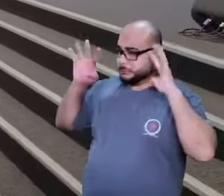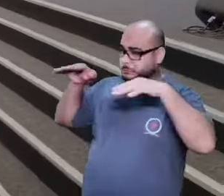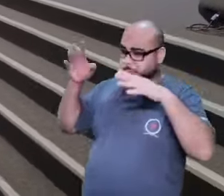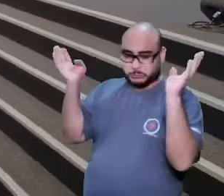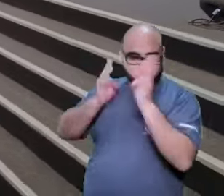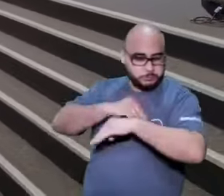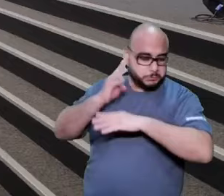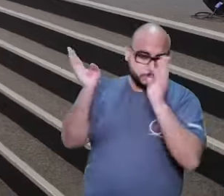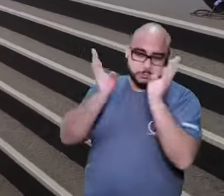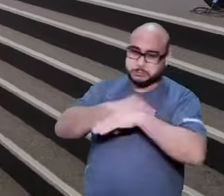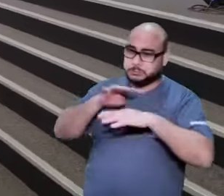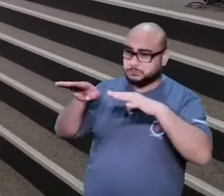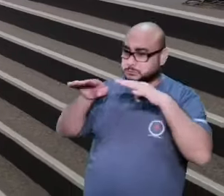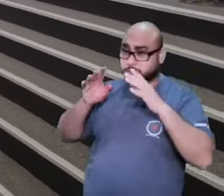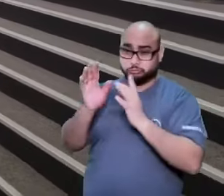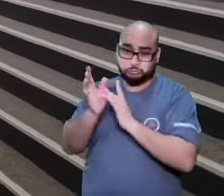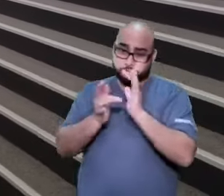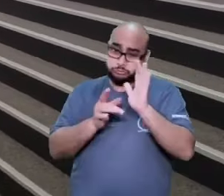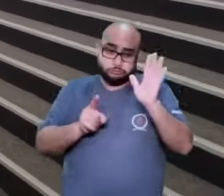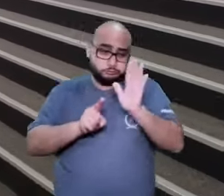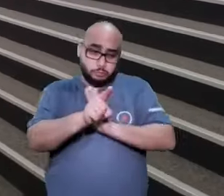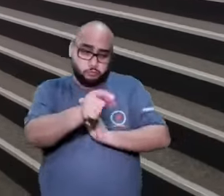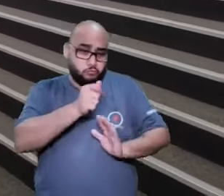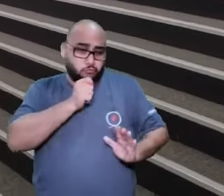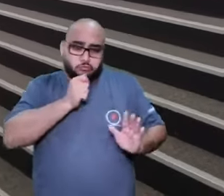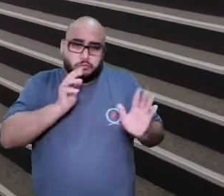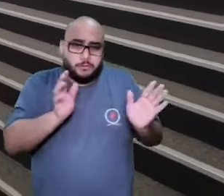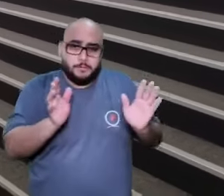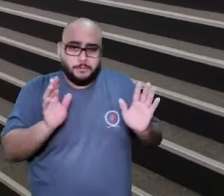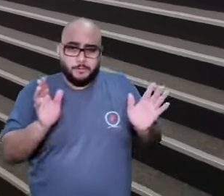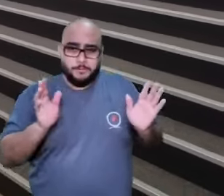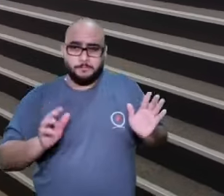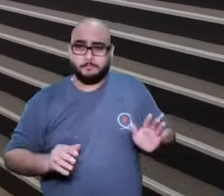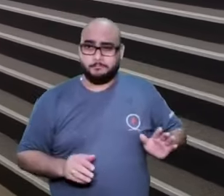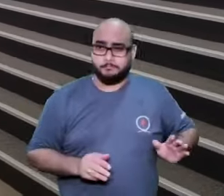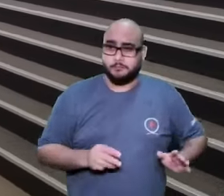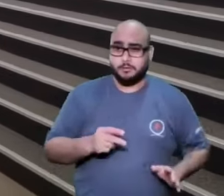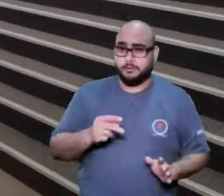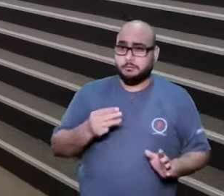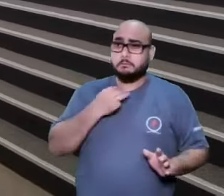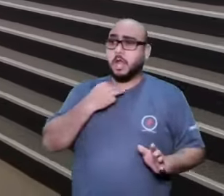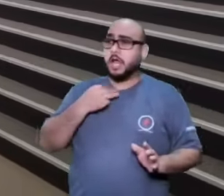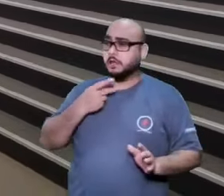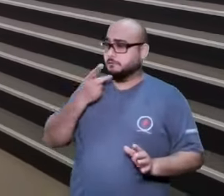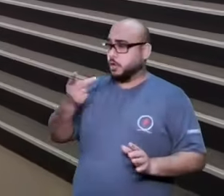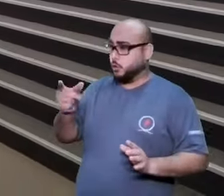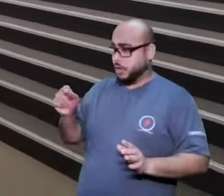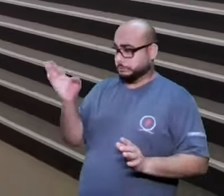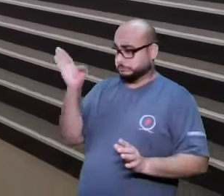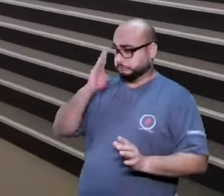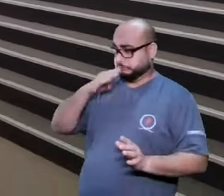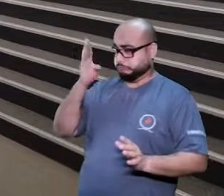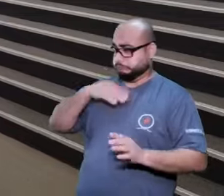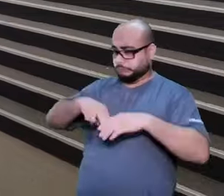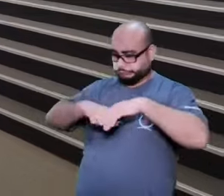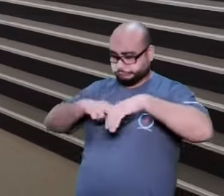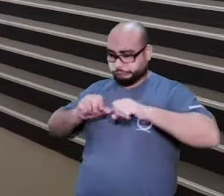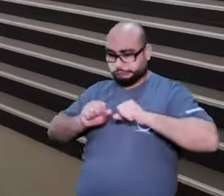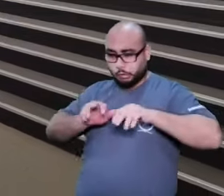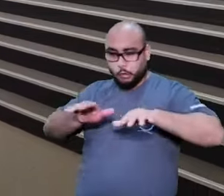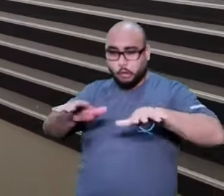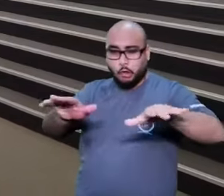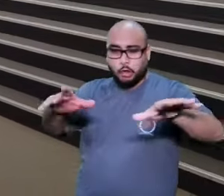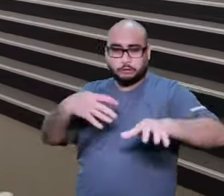ali ela voluntariamente abre a boca e diz assim já cheira mal e o verbo está no singular só como se ela tivesse